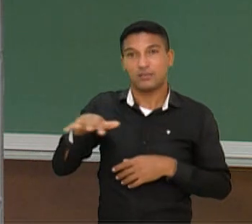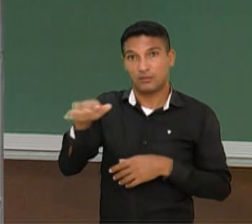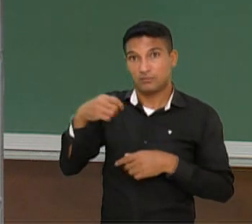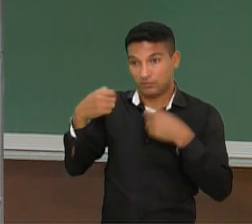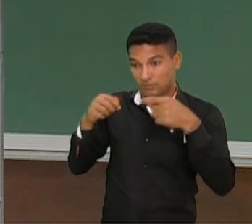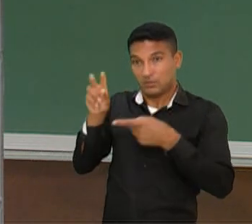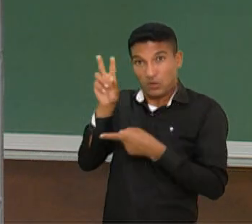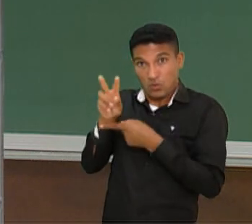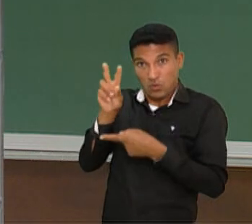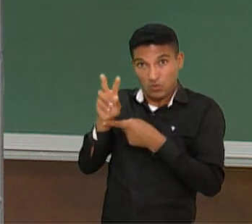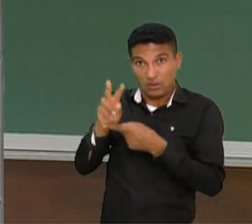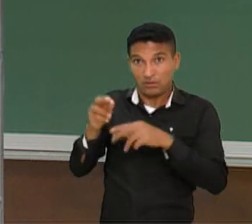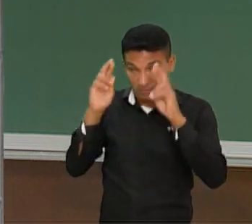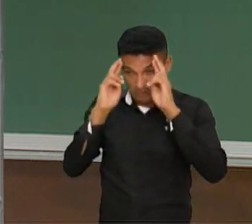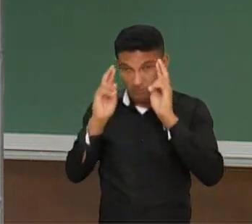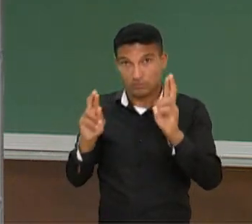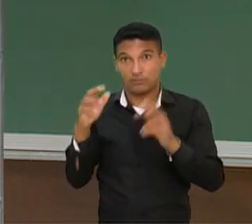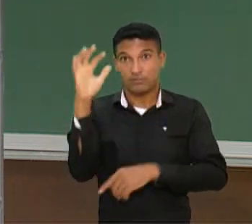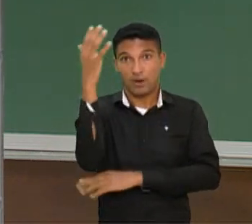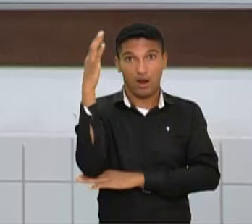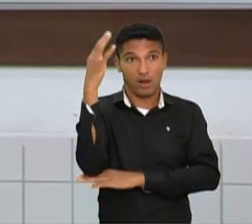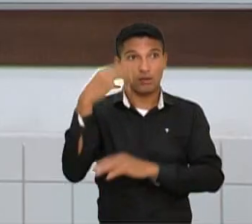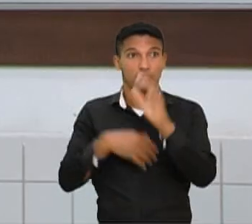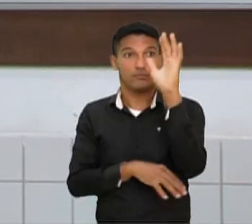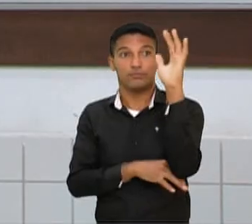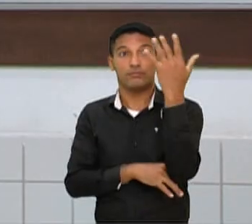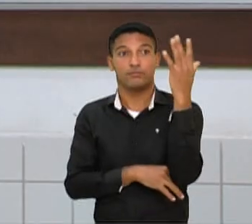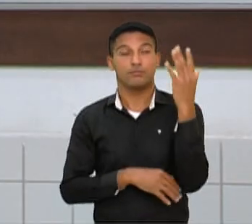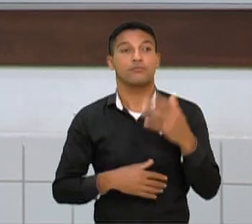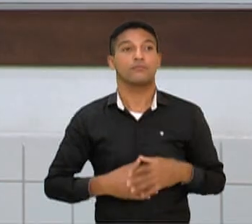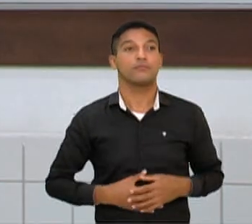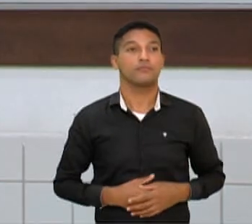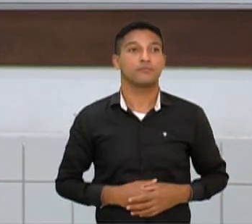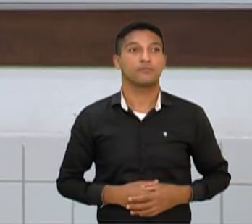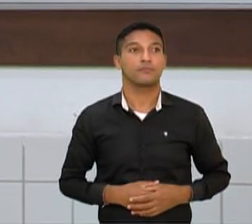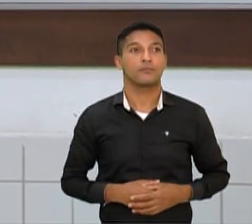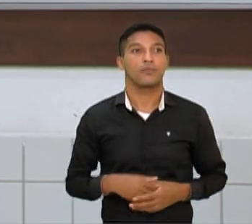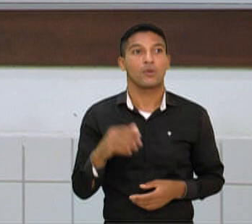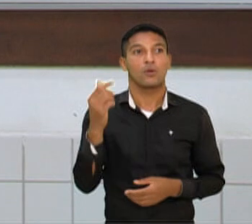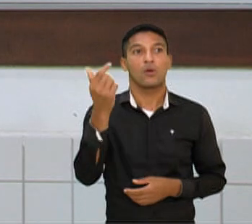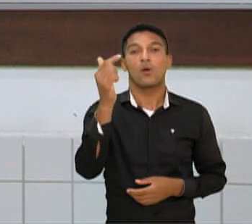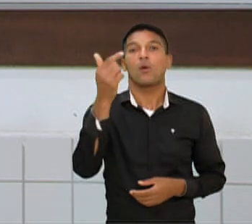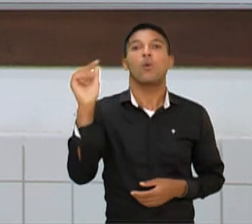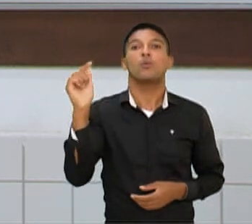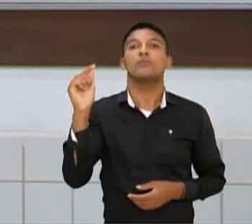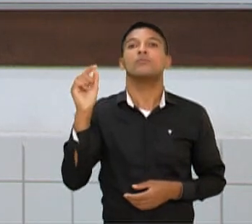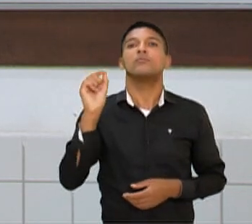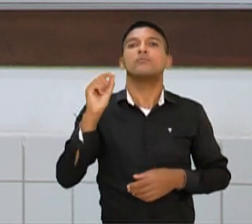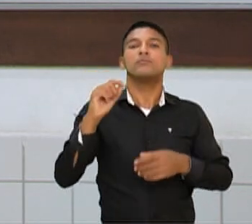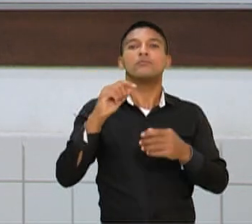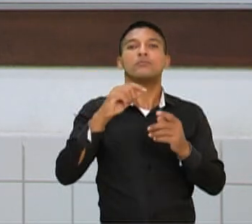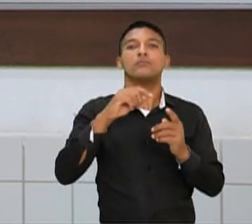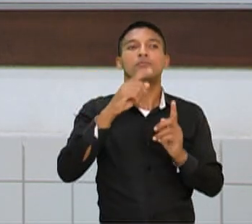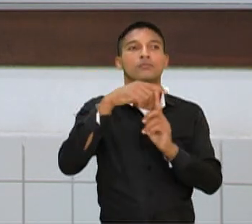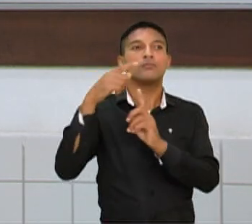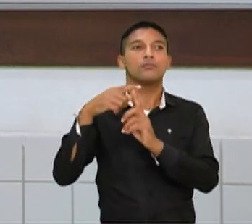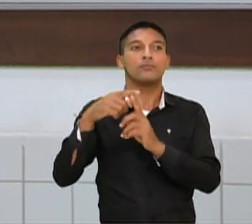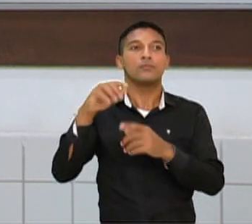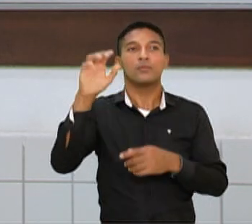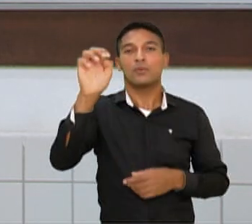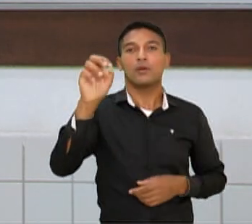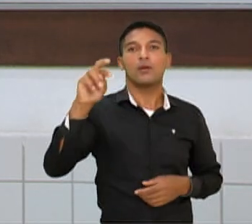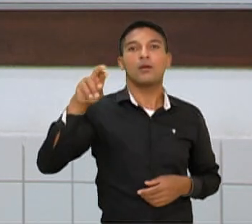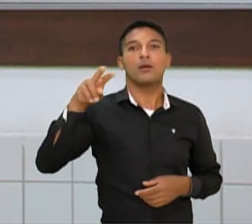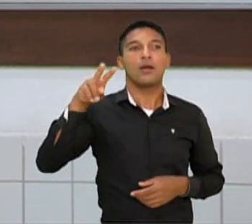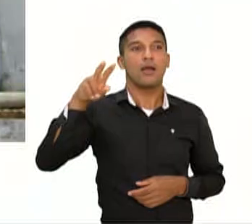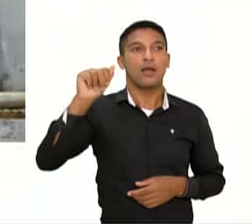e respeitada. Outra situação que não podemos deixar de falar, visto o ciclo econômico importantíssimo